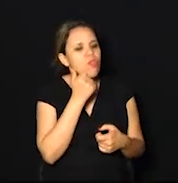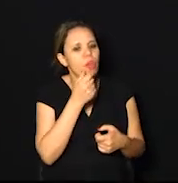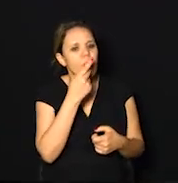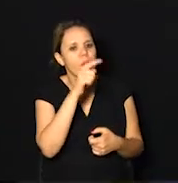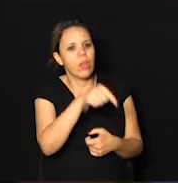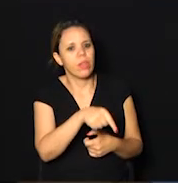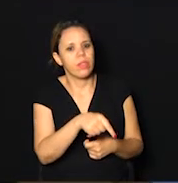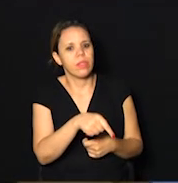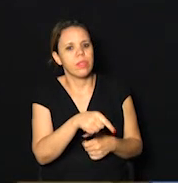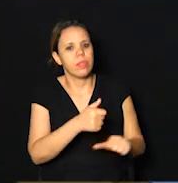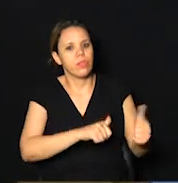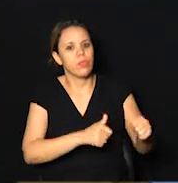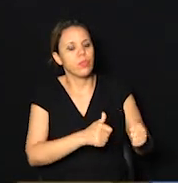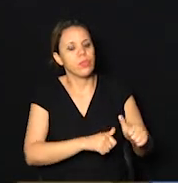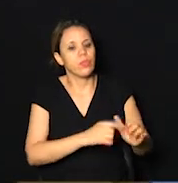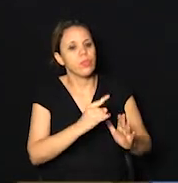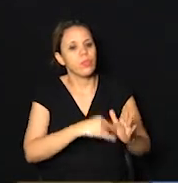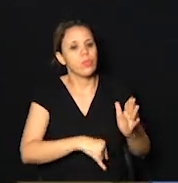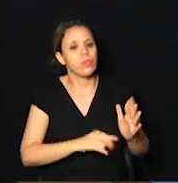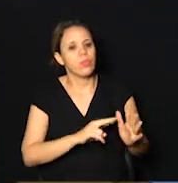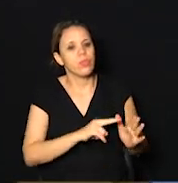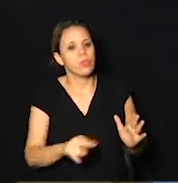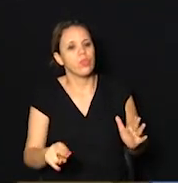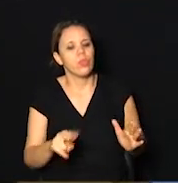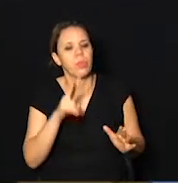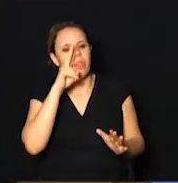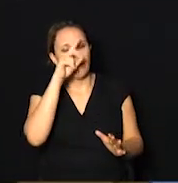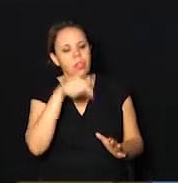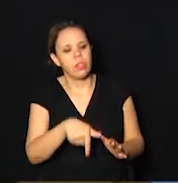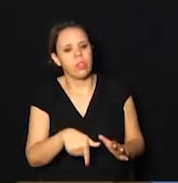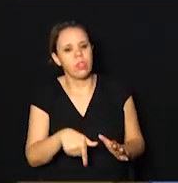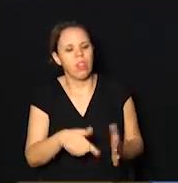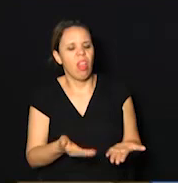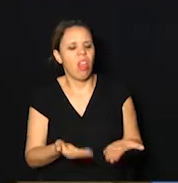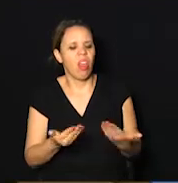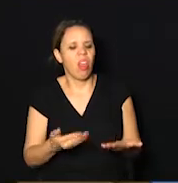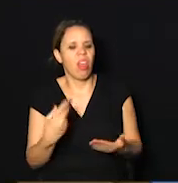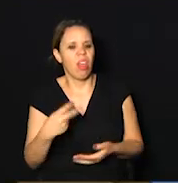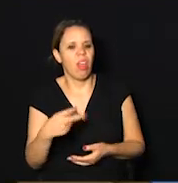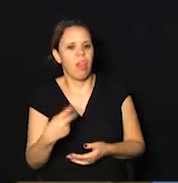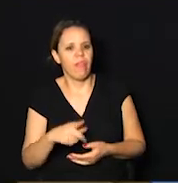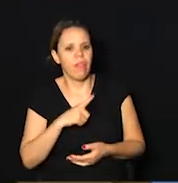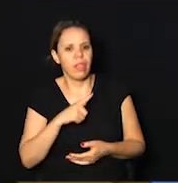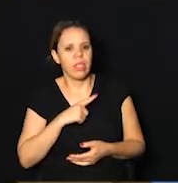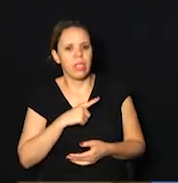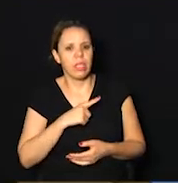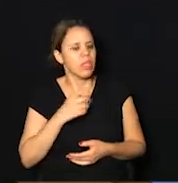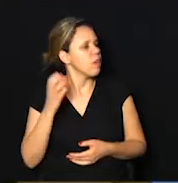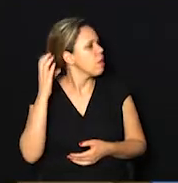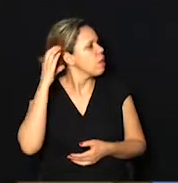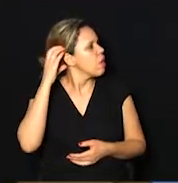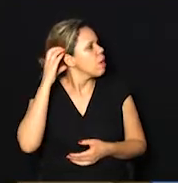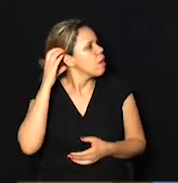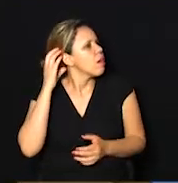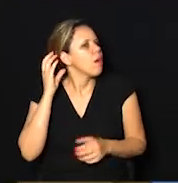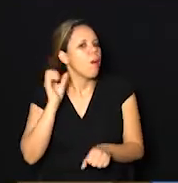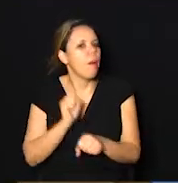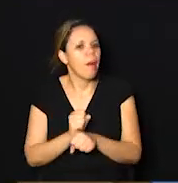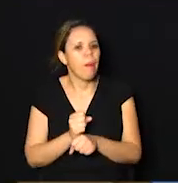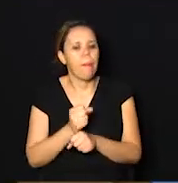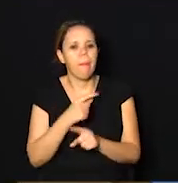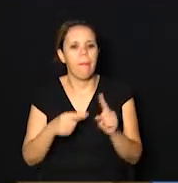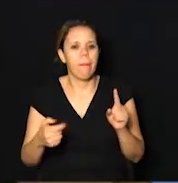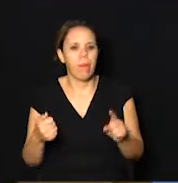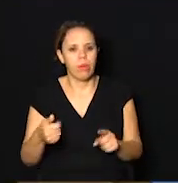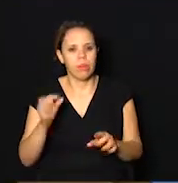um um diagnóstico com o nome forte mas o seu caso é muito leve mas você tem uma paralisia cerebral você tem eu